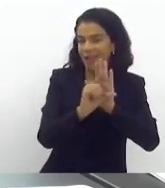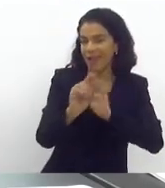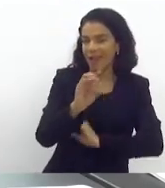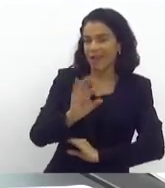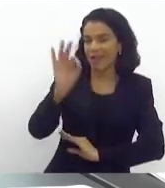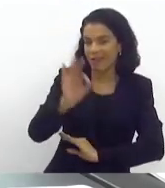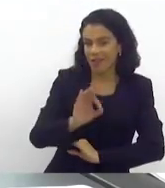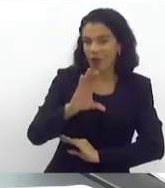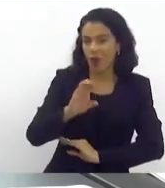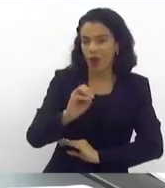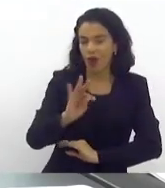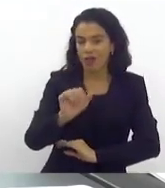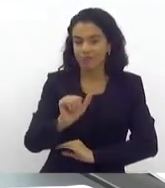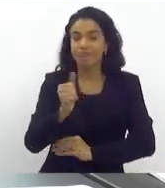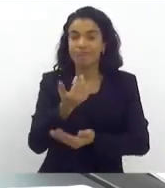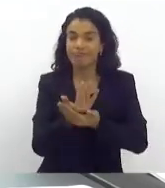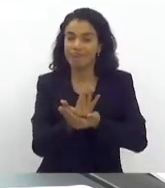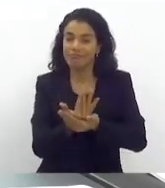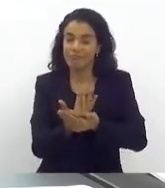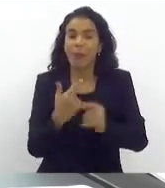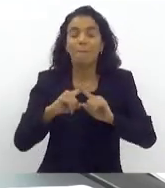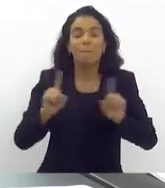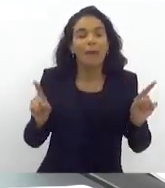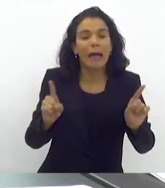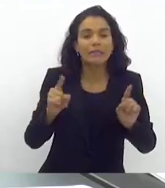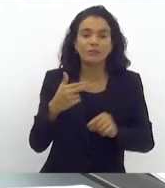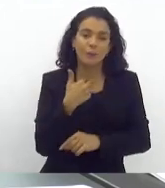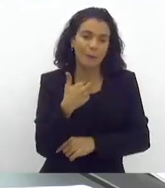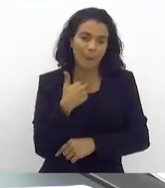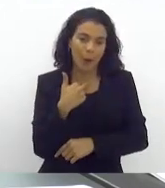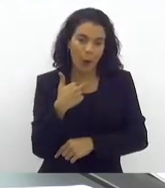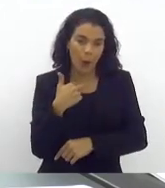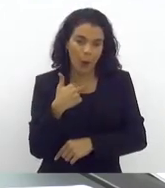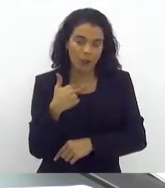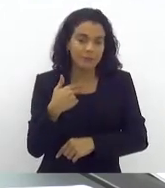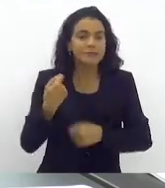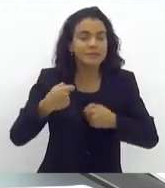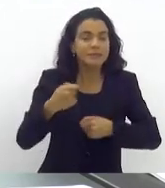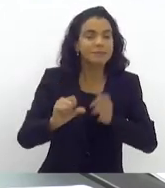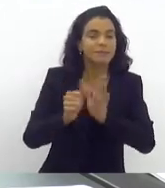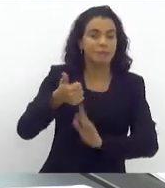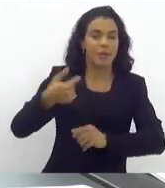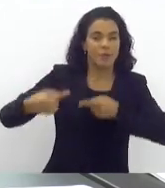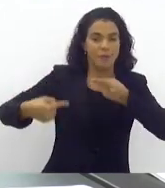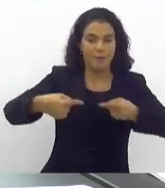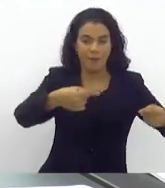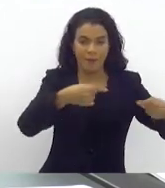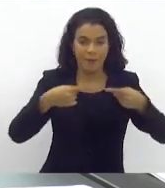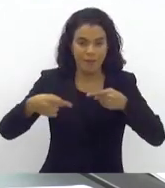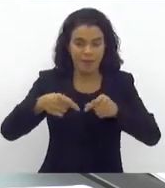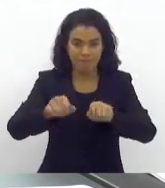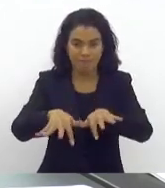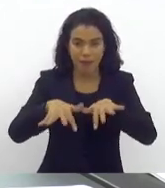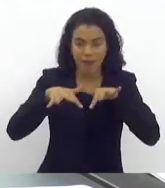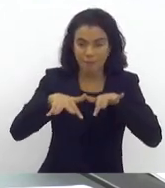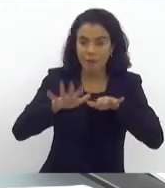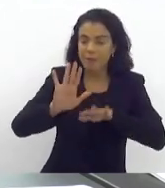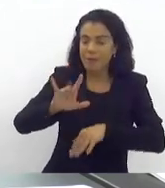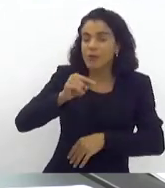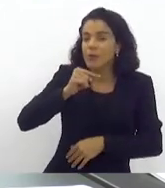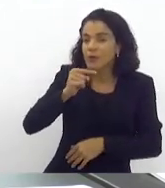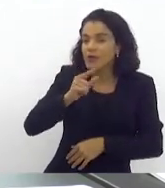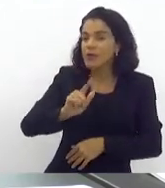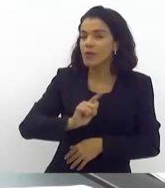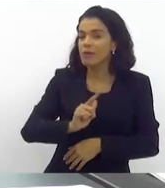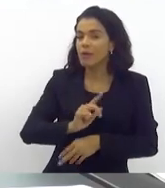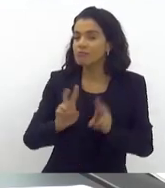de aprimoramento, que obviamente não poderia ser feito sem debate, mas eu tenho dúvidas com relação a